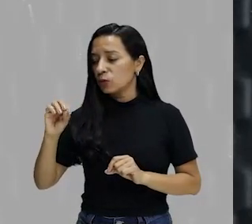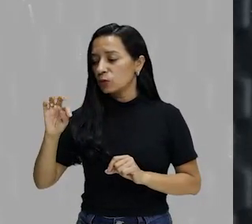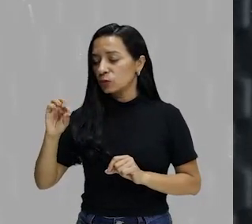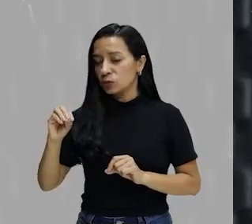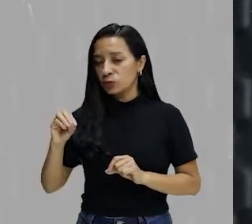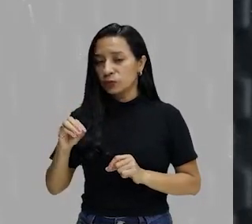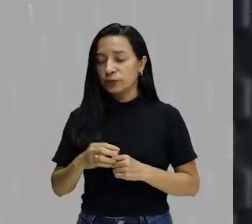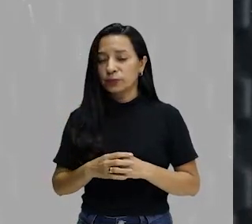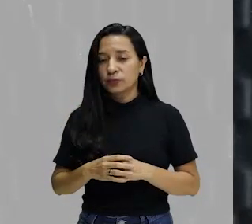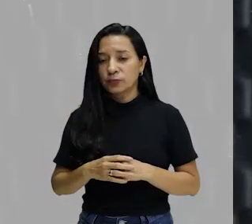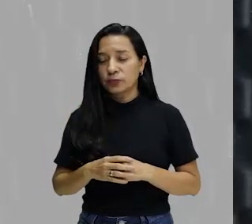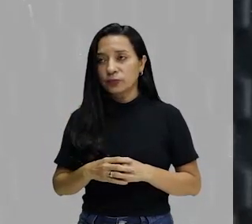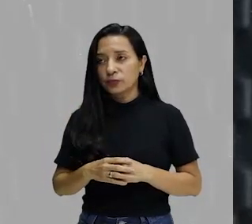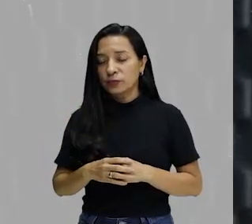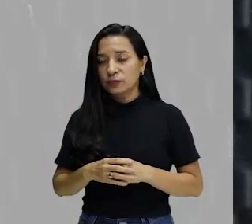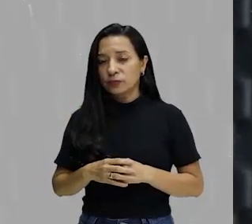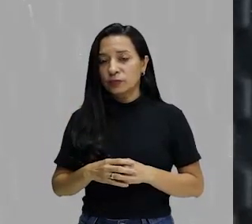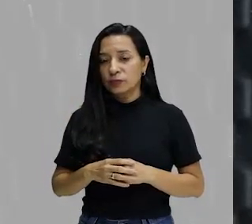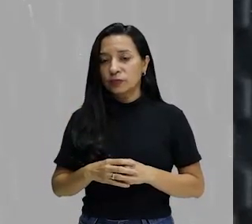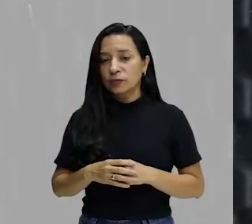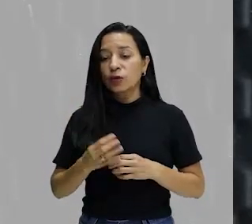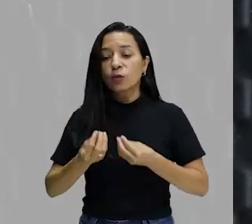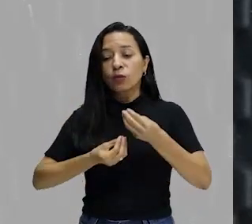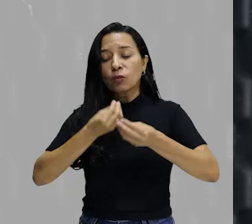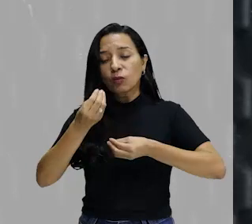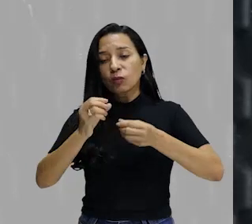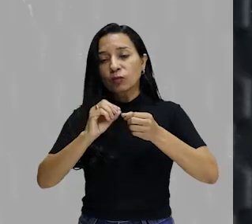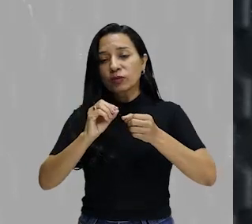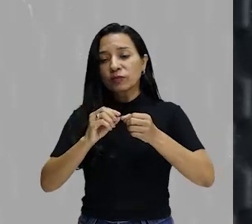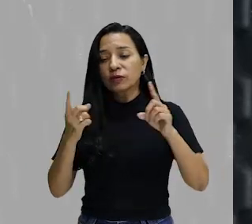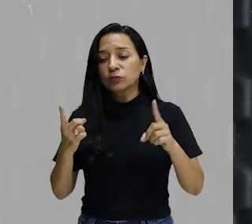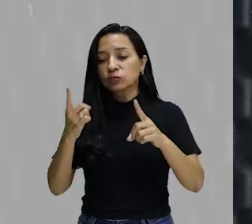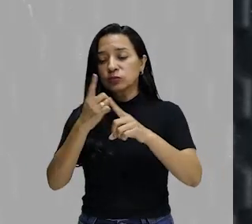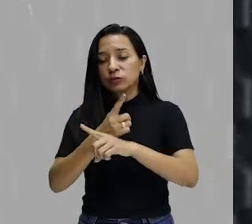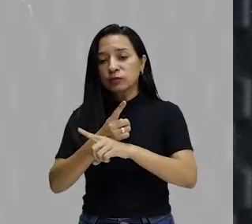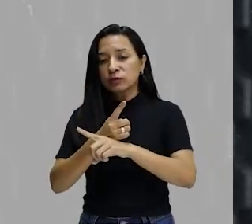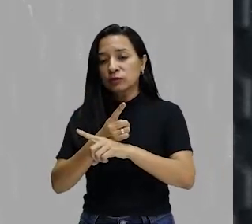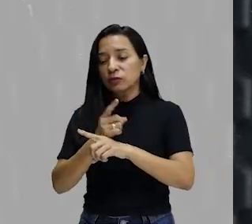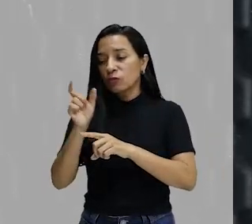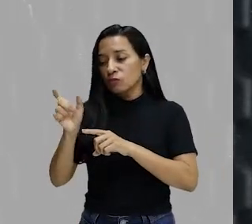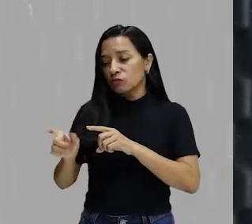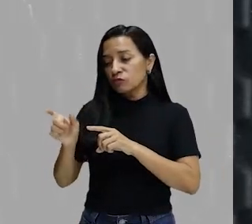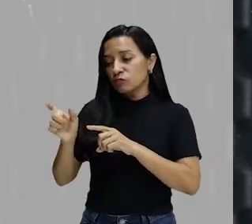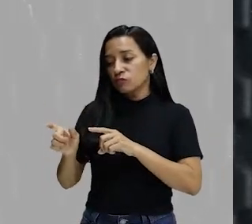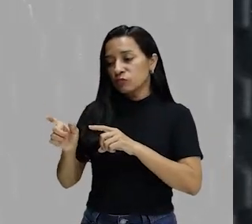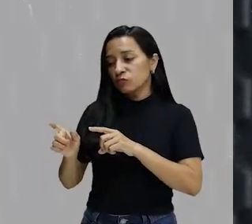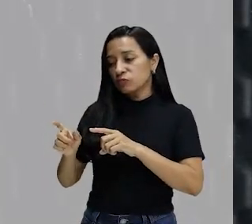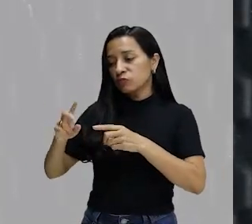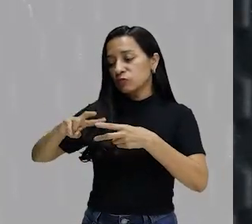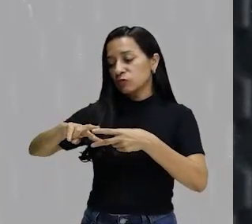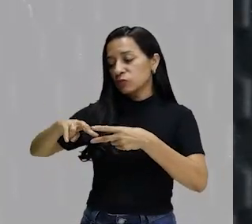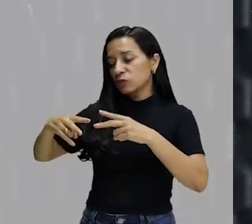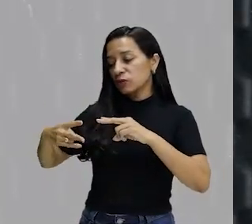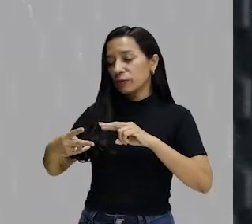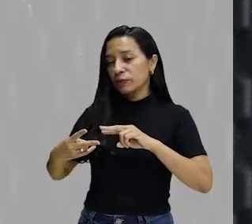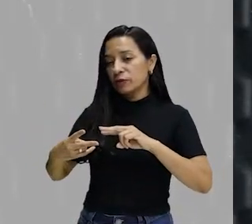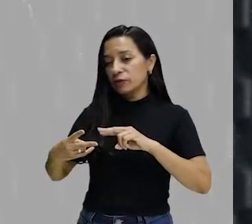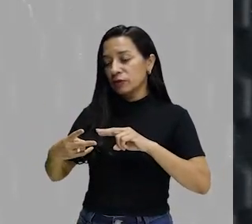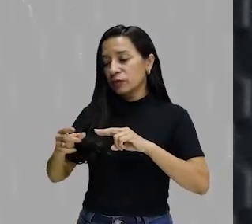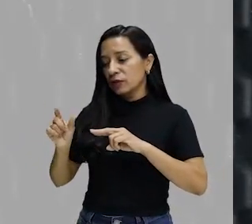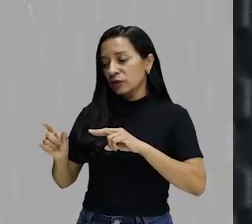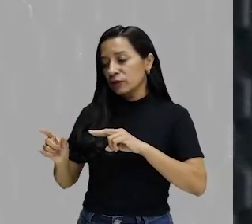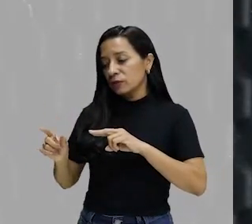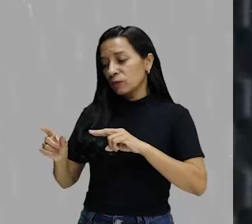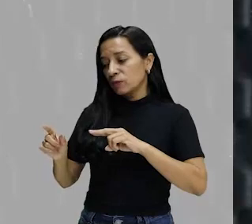homozigoto recessivo para o gene B. Como é que eu faço esse cruzamento? Eu vou pegar os gametas que esses indivíduos